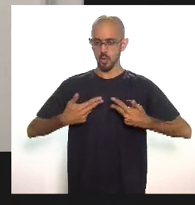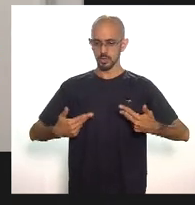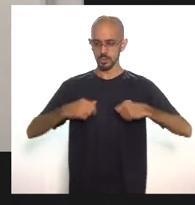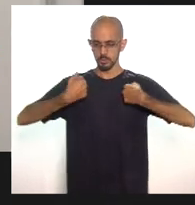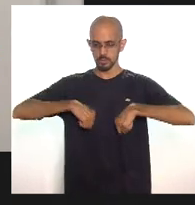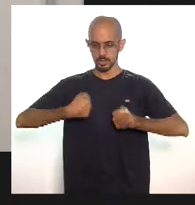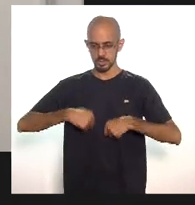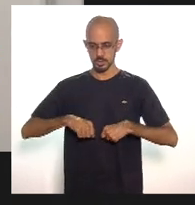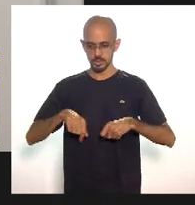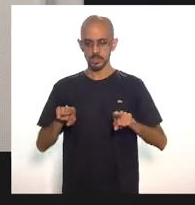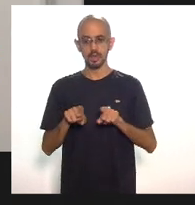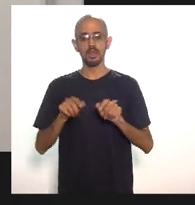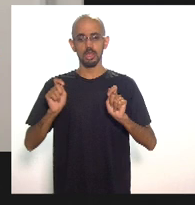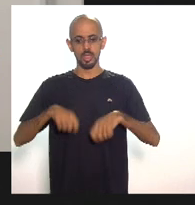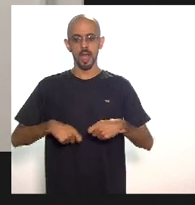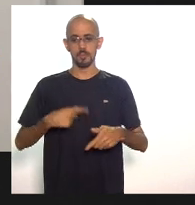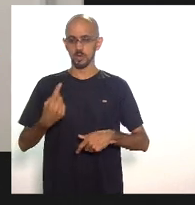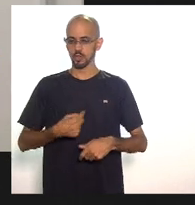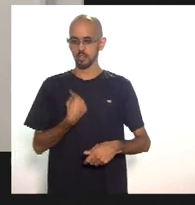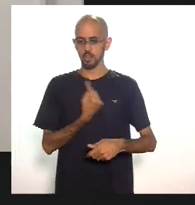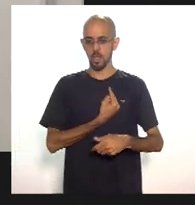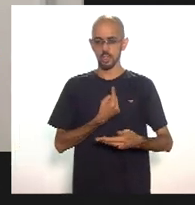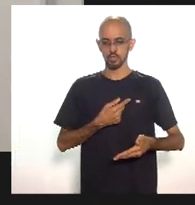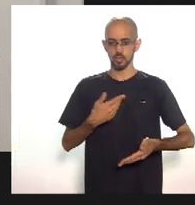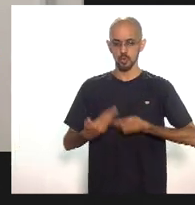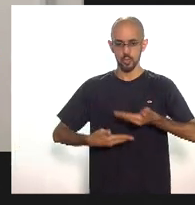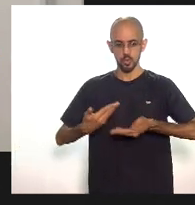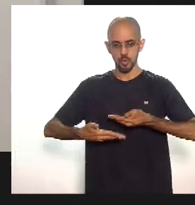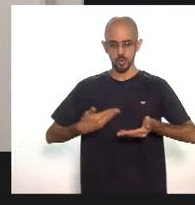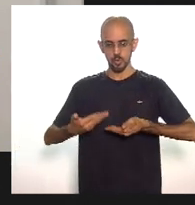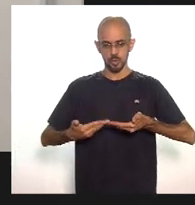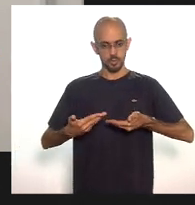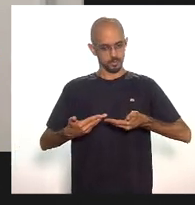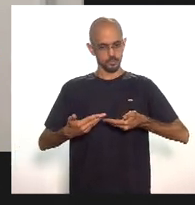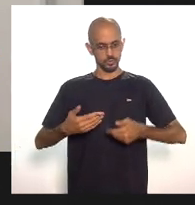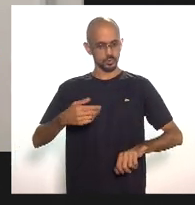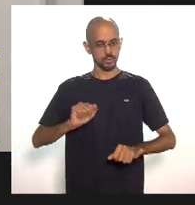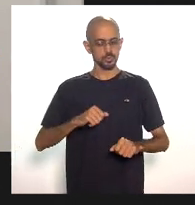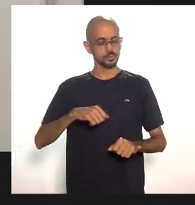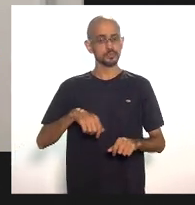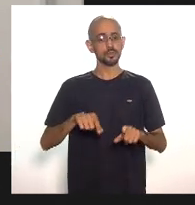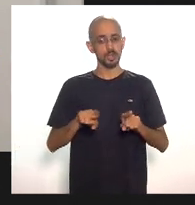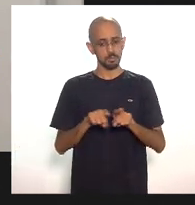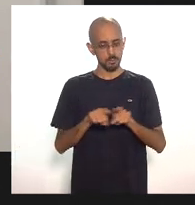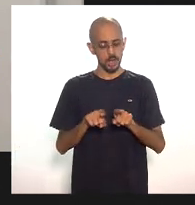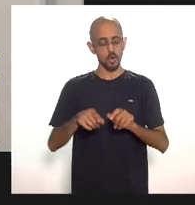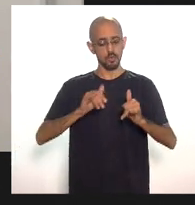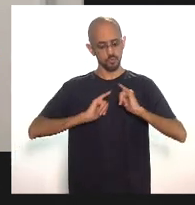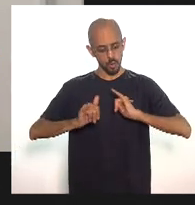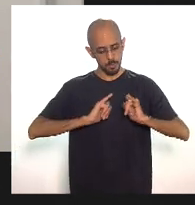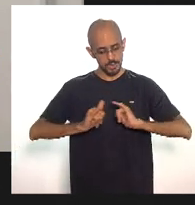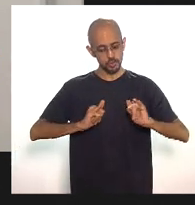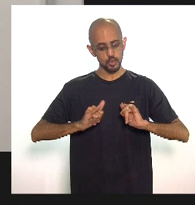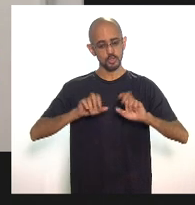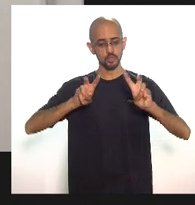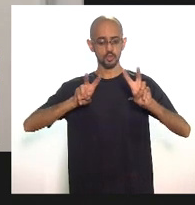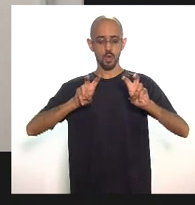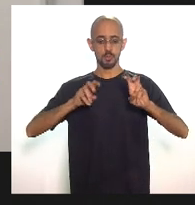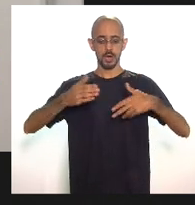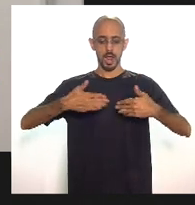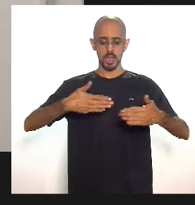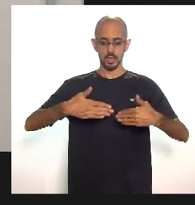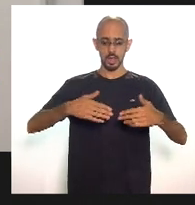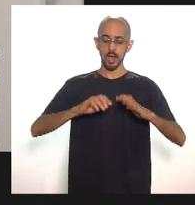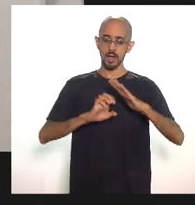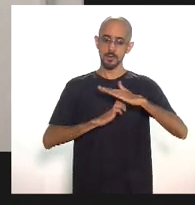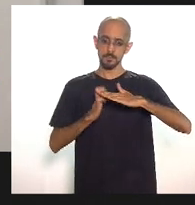Podemos contribuir de diversas formas, inclusive com nossa base robusta de dados sobre a indústria e a representatividade